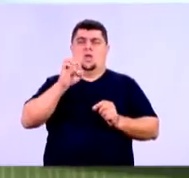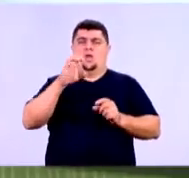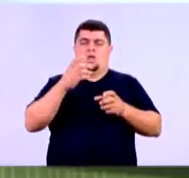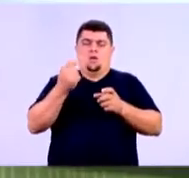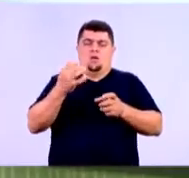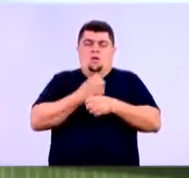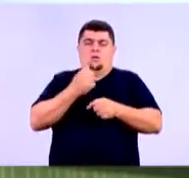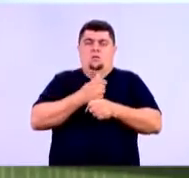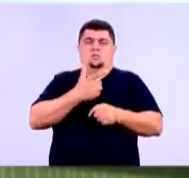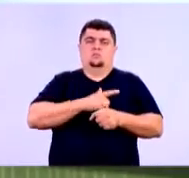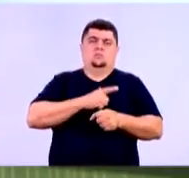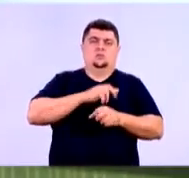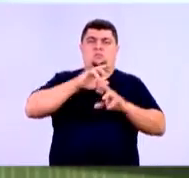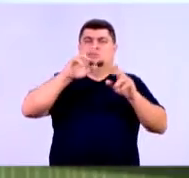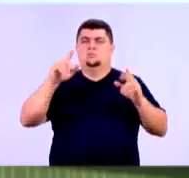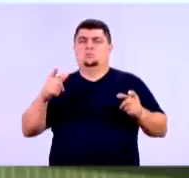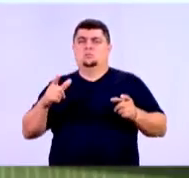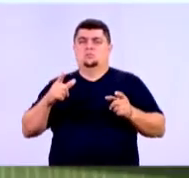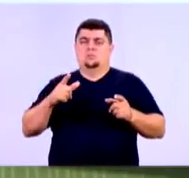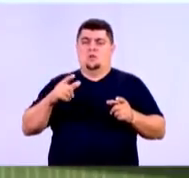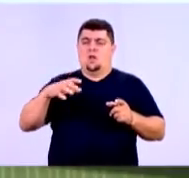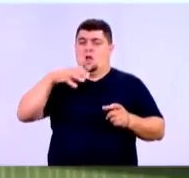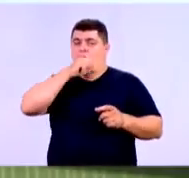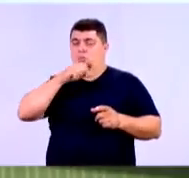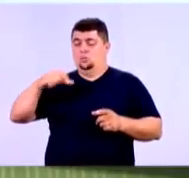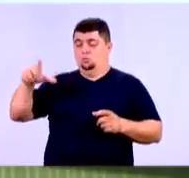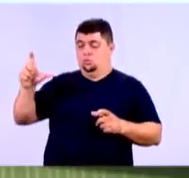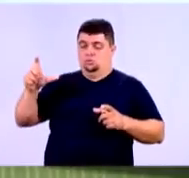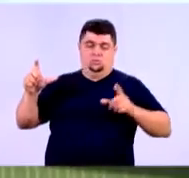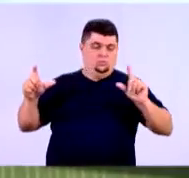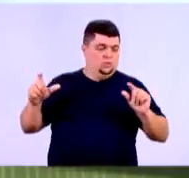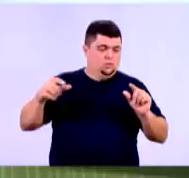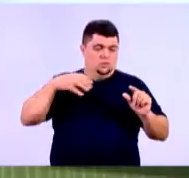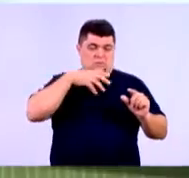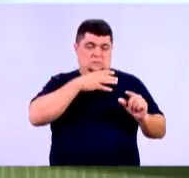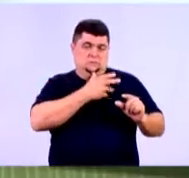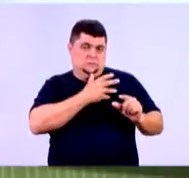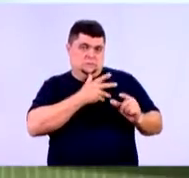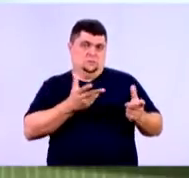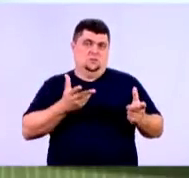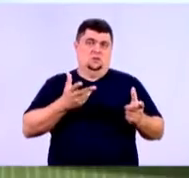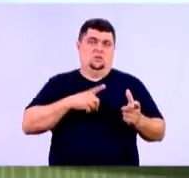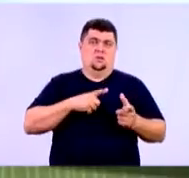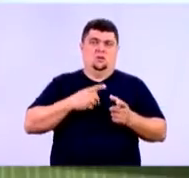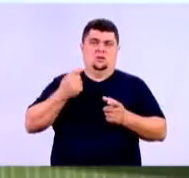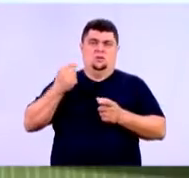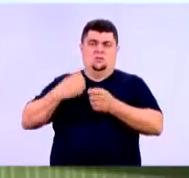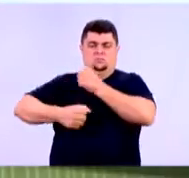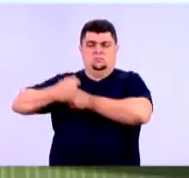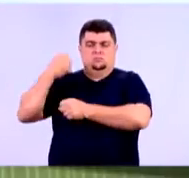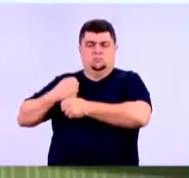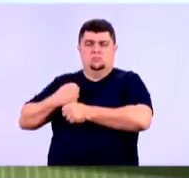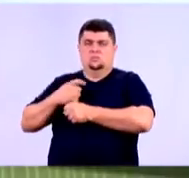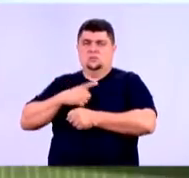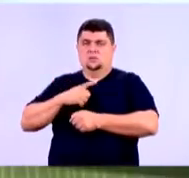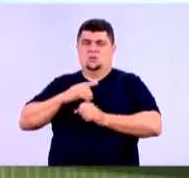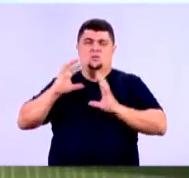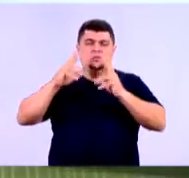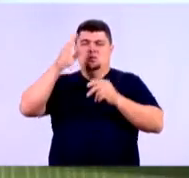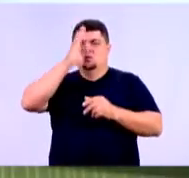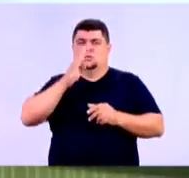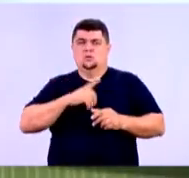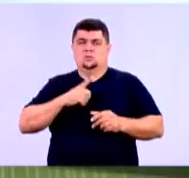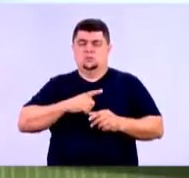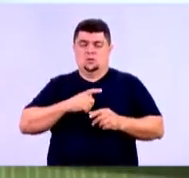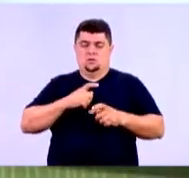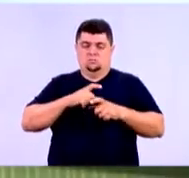alguns ramos e menos aquecida para outros. Exemplo disso é que nos últimos anos, o Brasil como um todo passou por uma